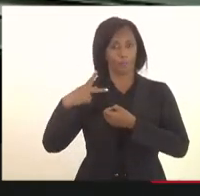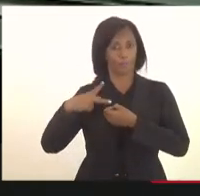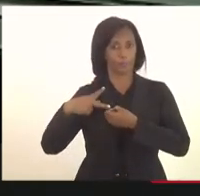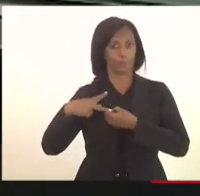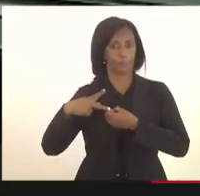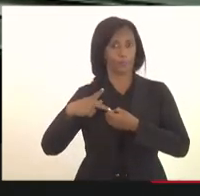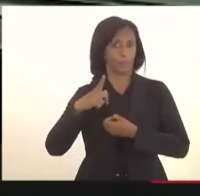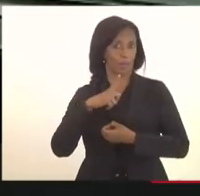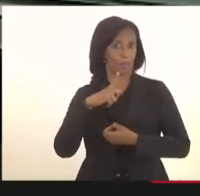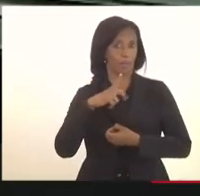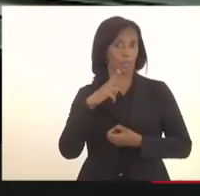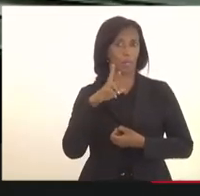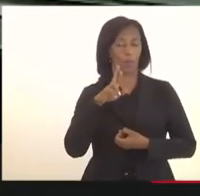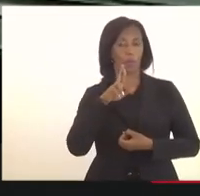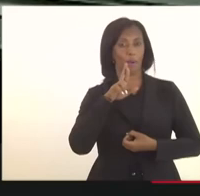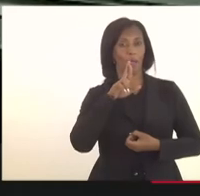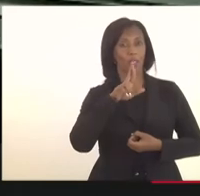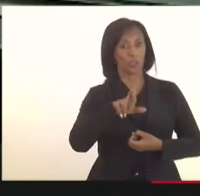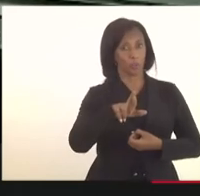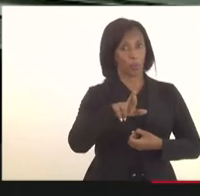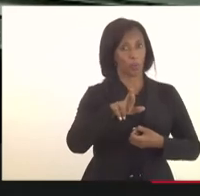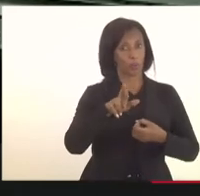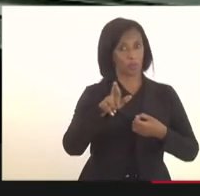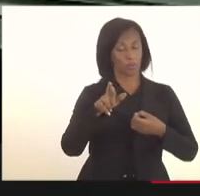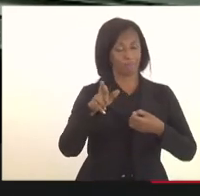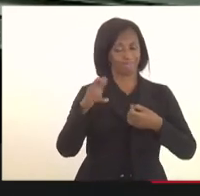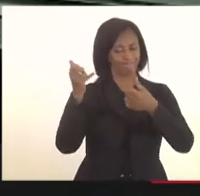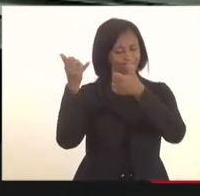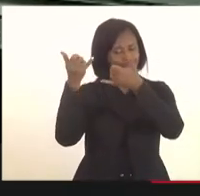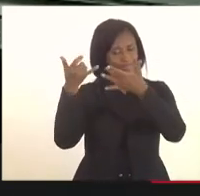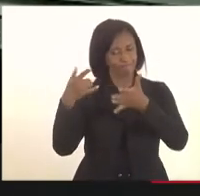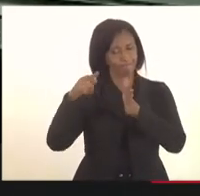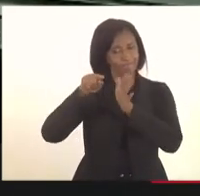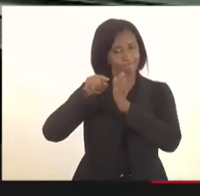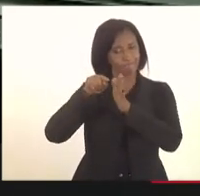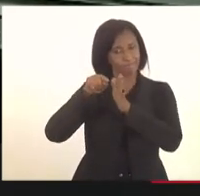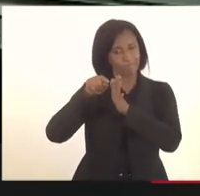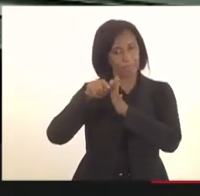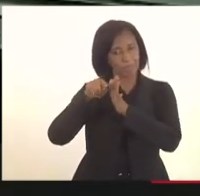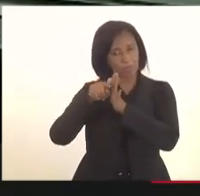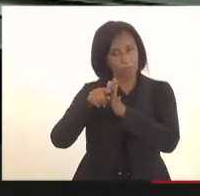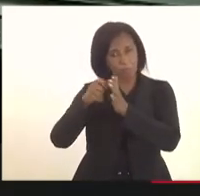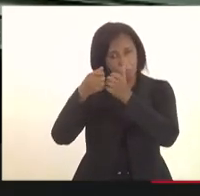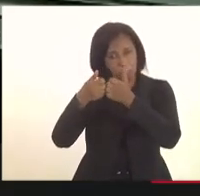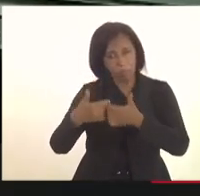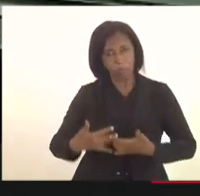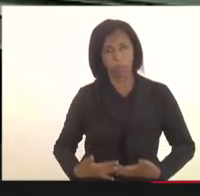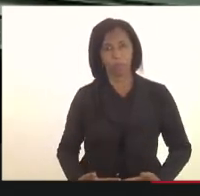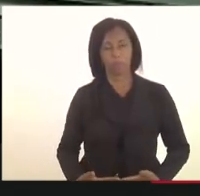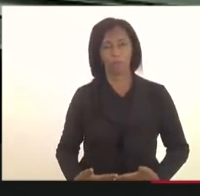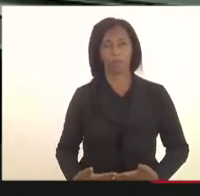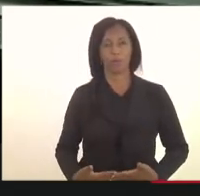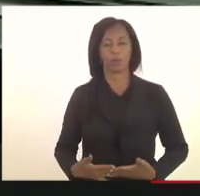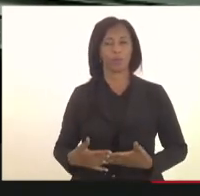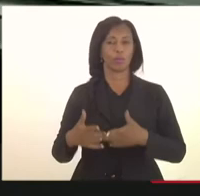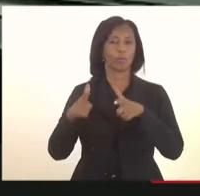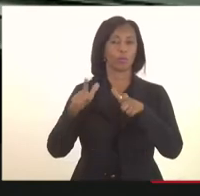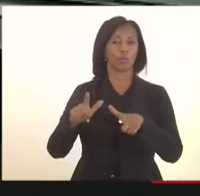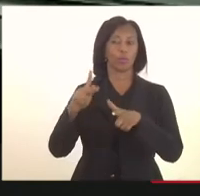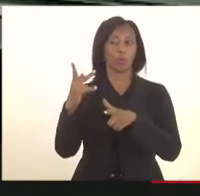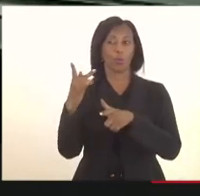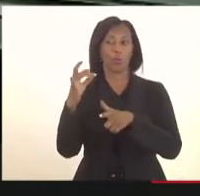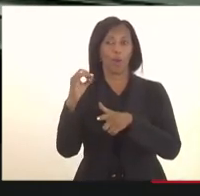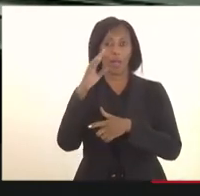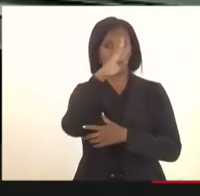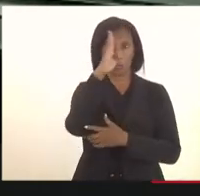para ter uma resposta mais ampla sobre as jazidas de hélio no Brasil, e especialmente porque